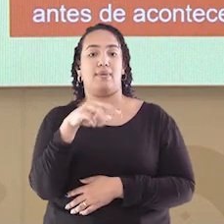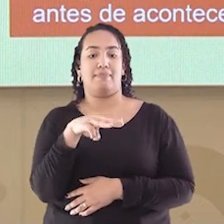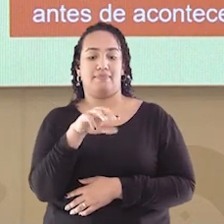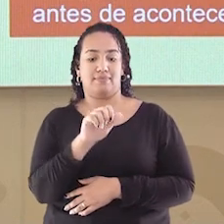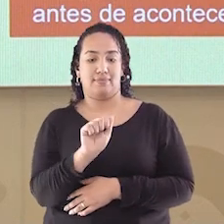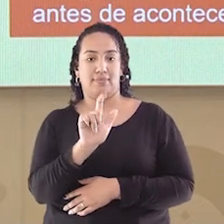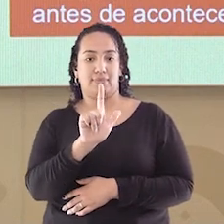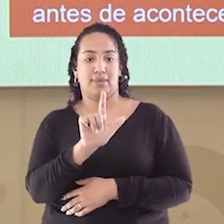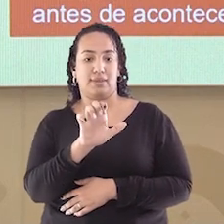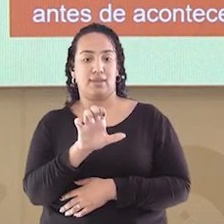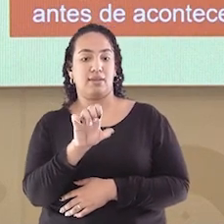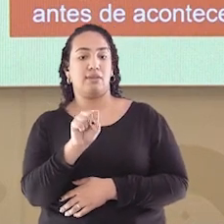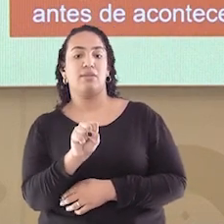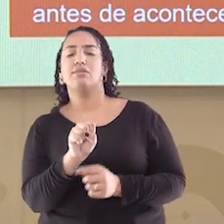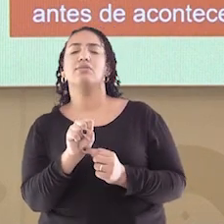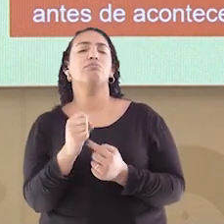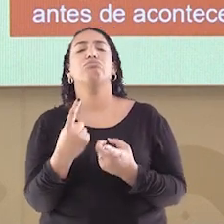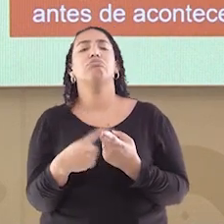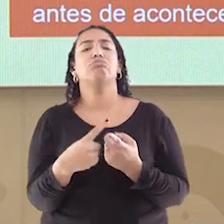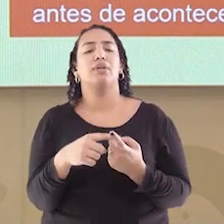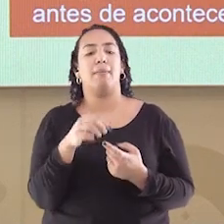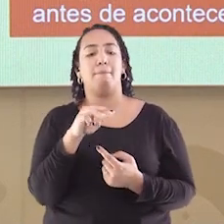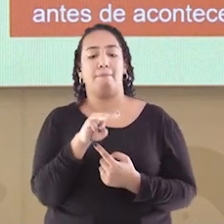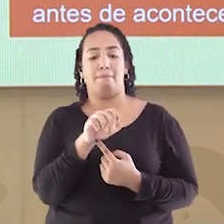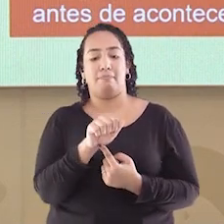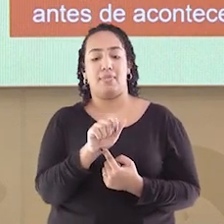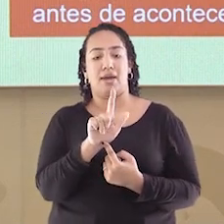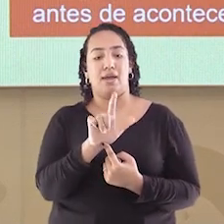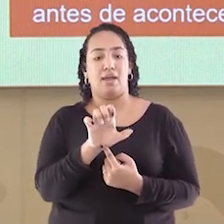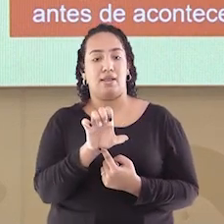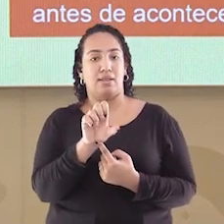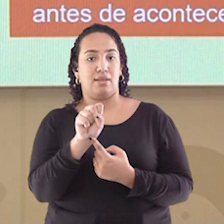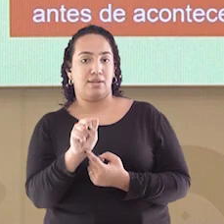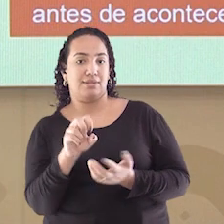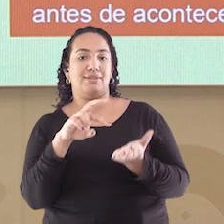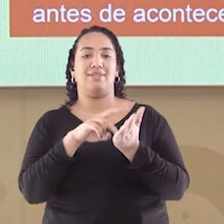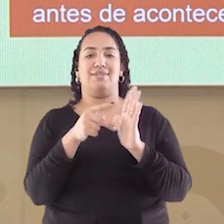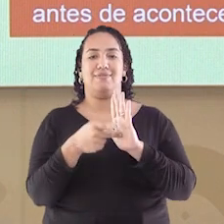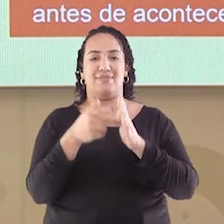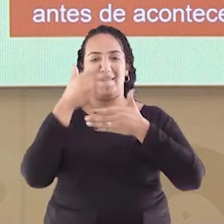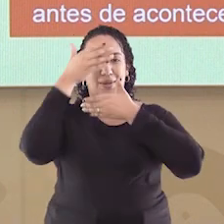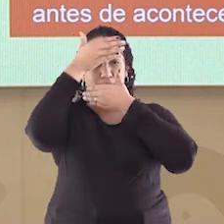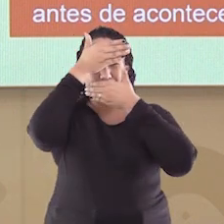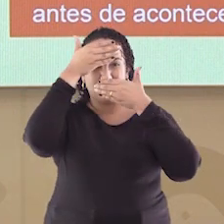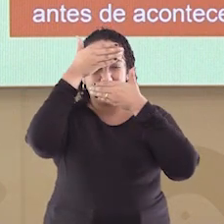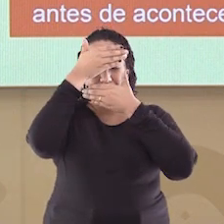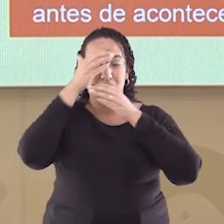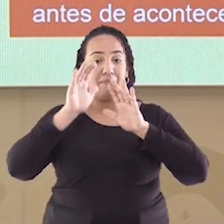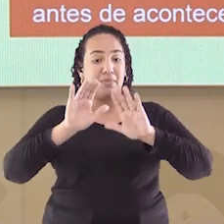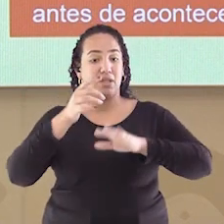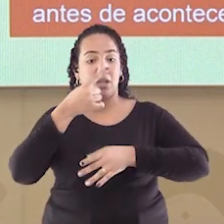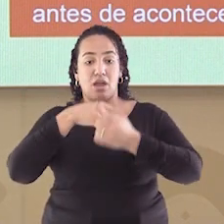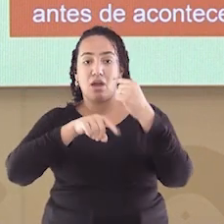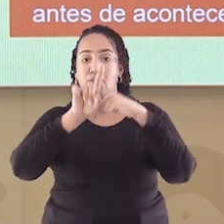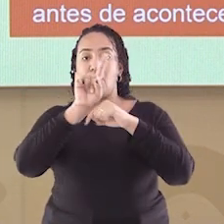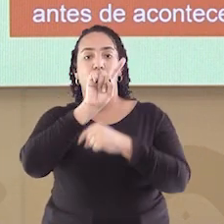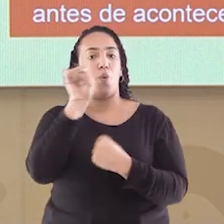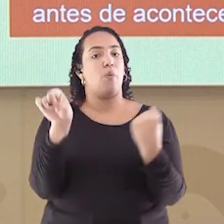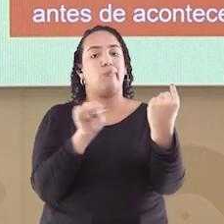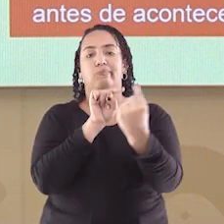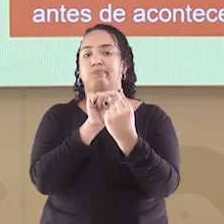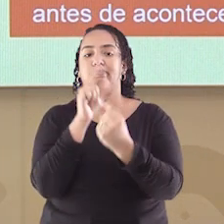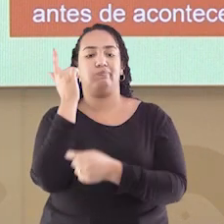Revolta dos Malês. Isso porque malês significa muçulmano. Infelizmente, a revolta não alcançou